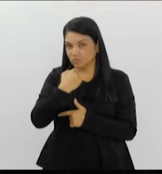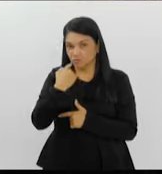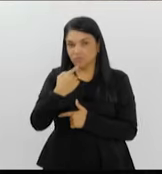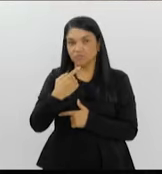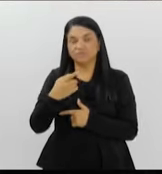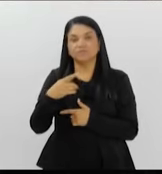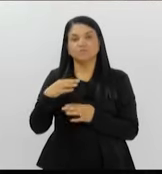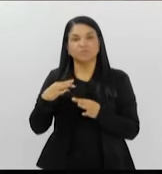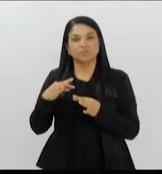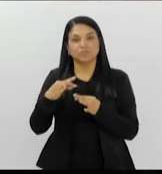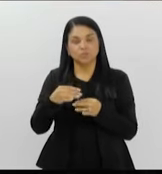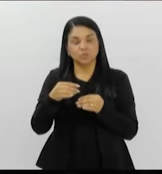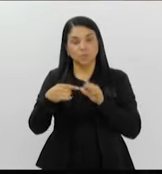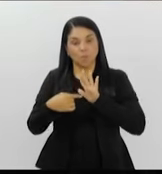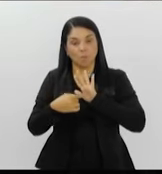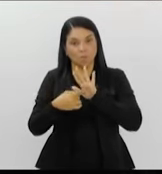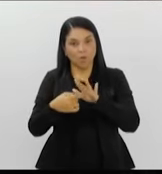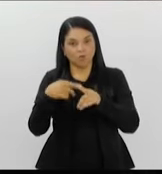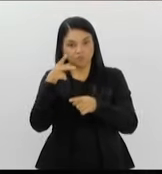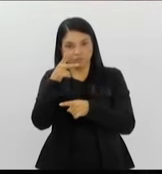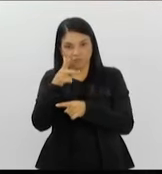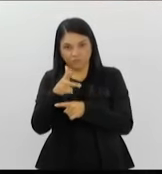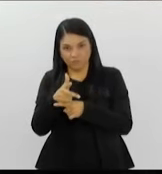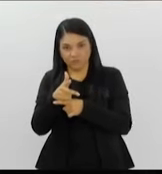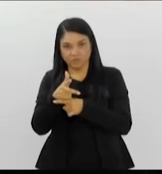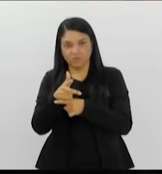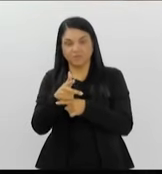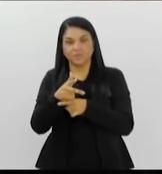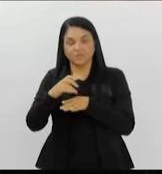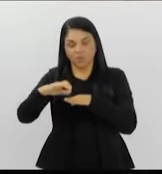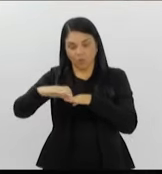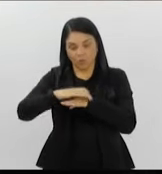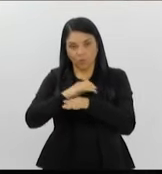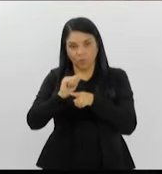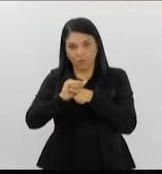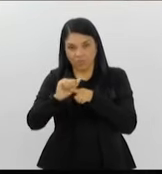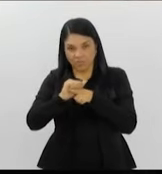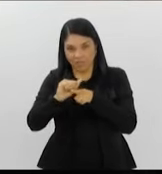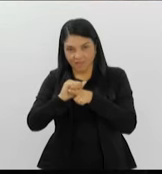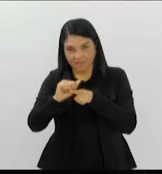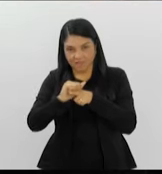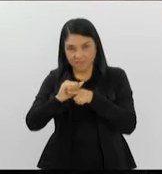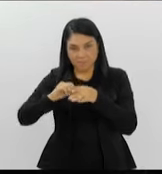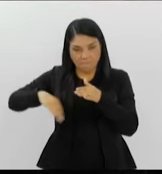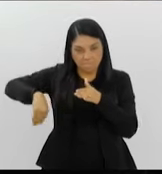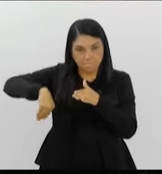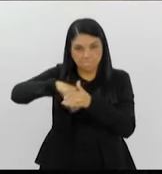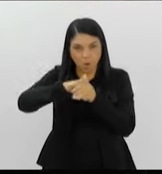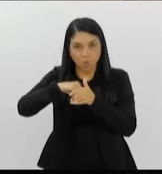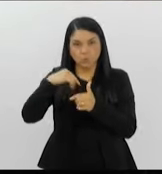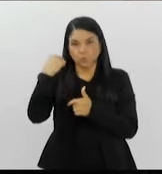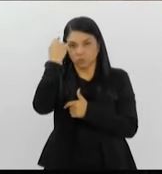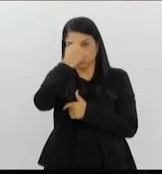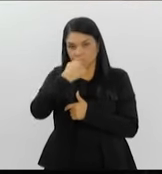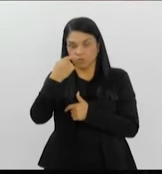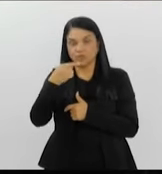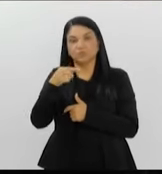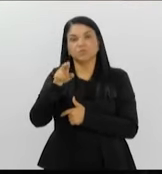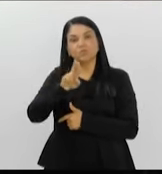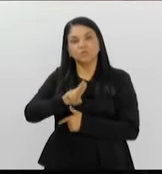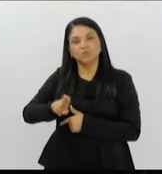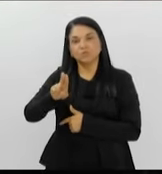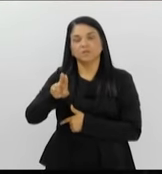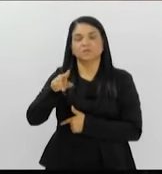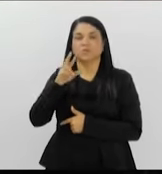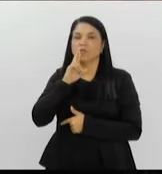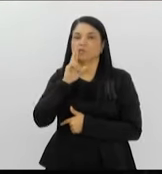pelo que tudo aponta dos vídeos, que mostram que o tênis daquele pé que chuta o rosto do Leonel é o tênis usado pelo deputado Rodrigo Amorim.